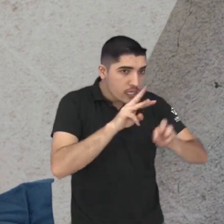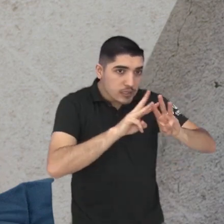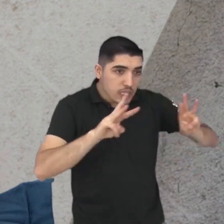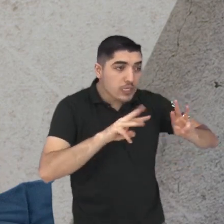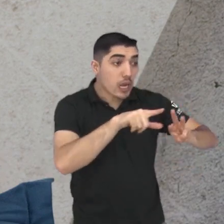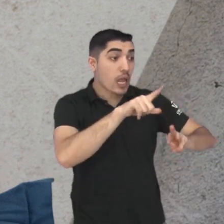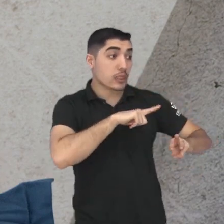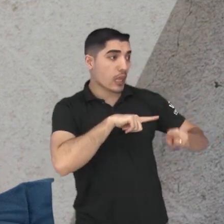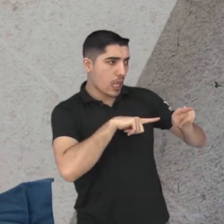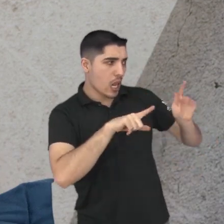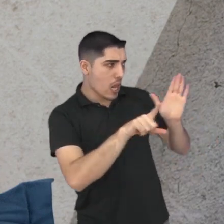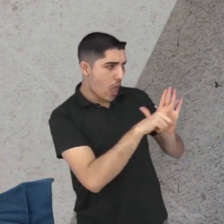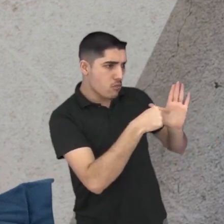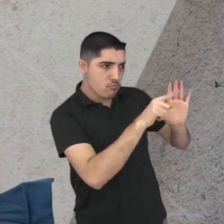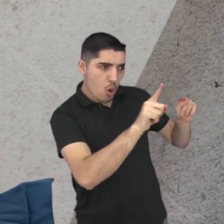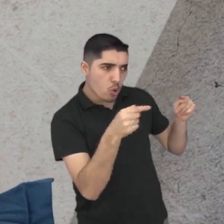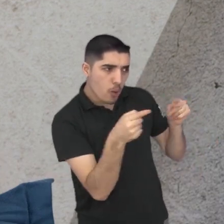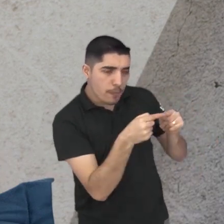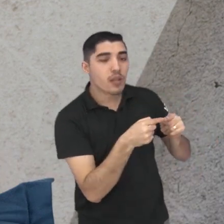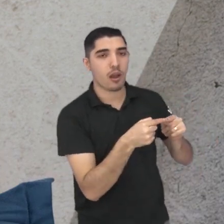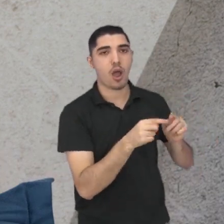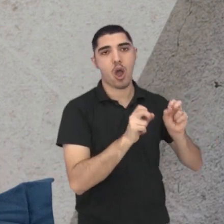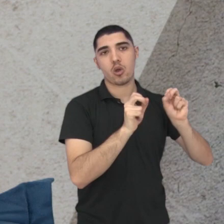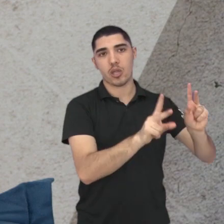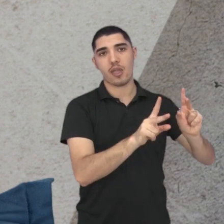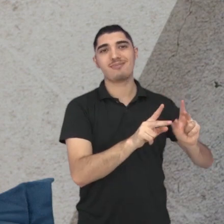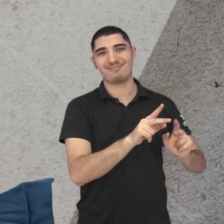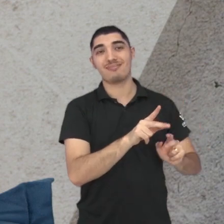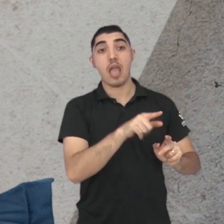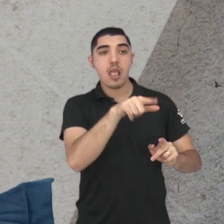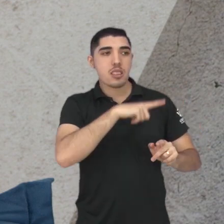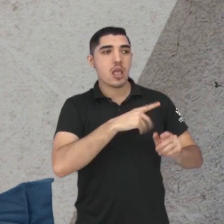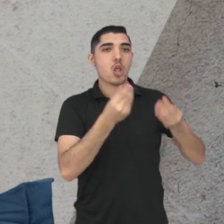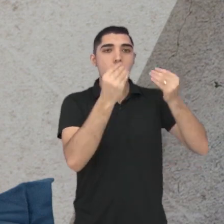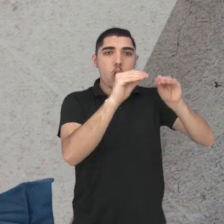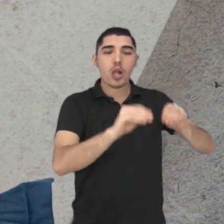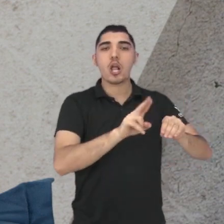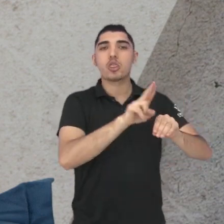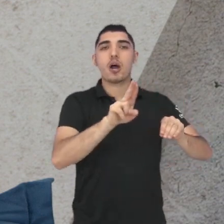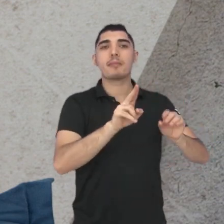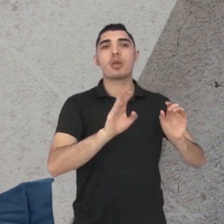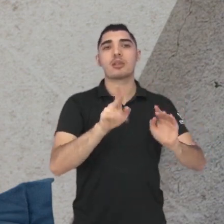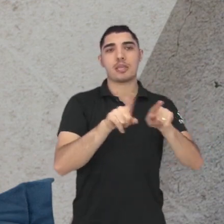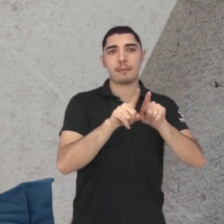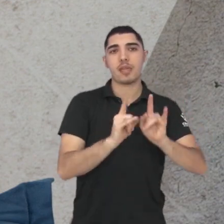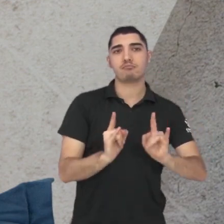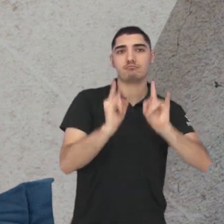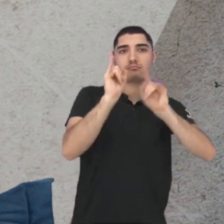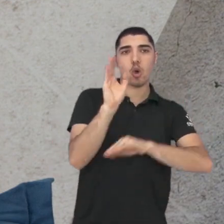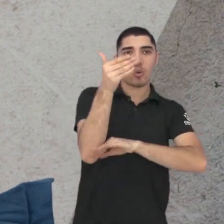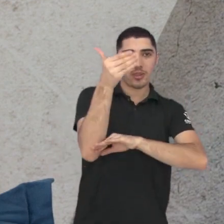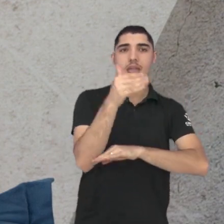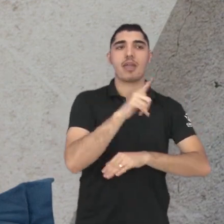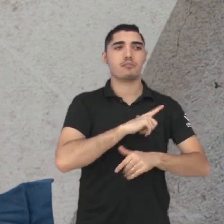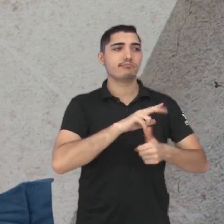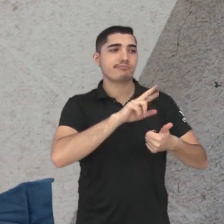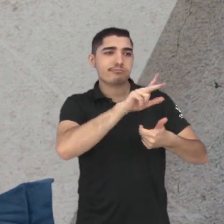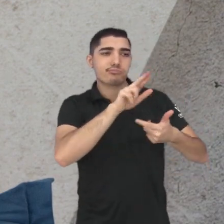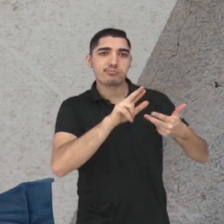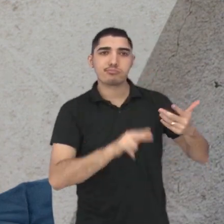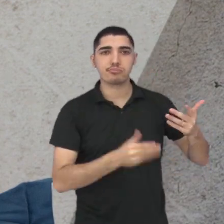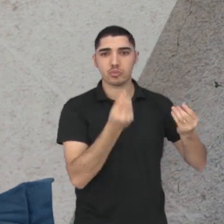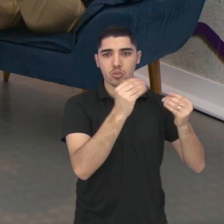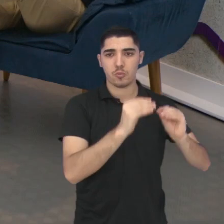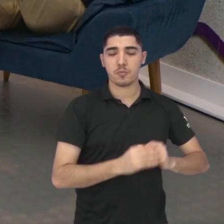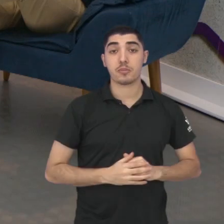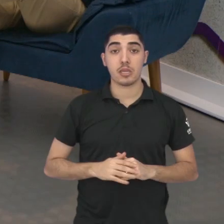está regulamentado, é só você entrar no site do Ministério do Turismo e você digita lá guia de turismo, os hotéis, os que estão regulamentados, eles aparecem numa lista. Então, todos